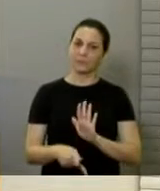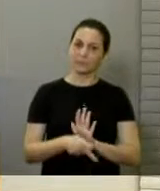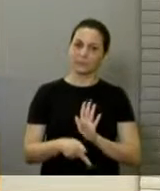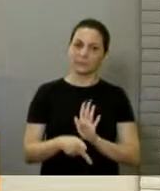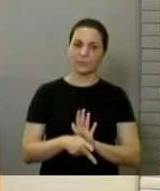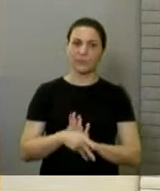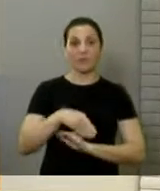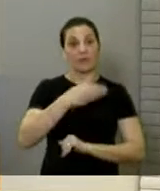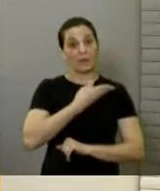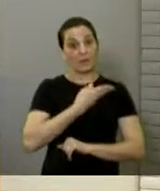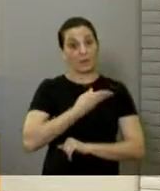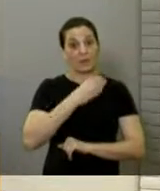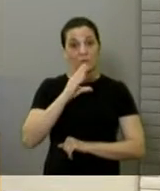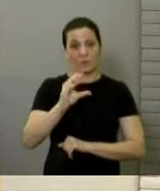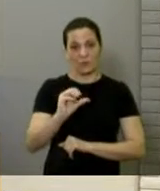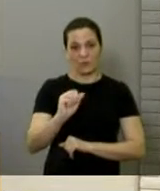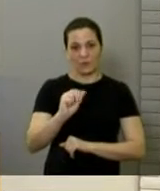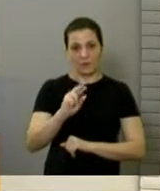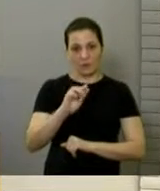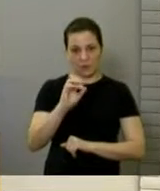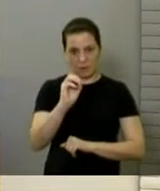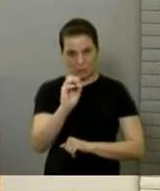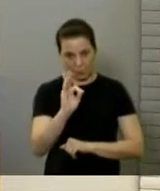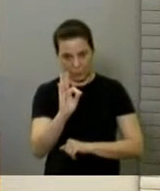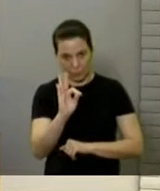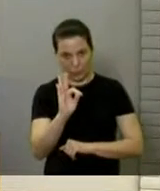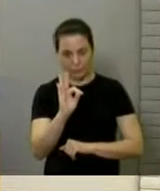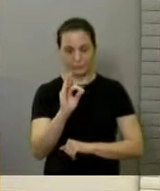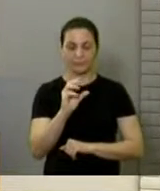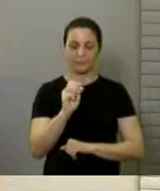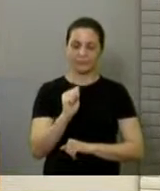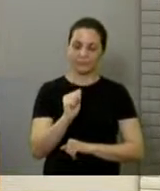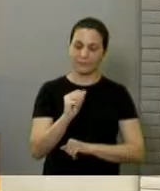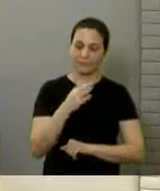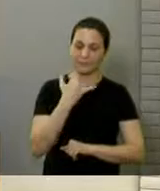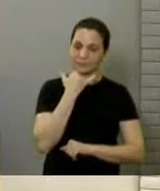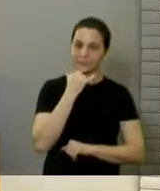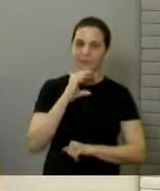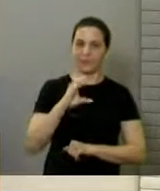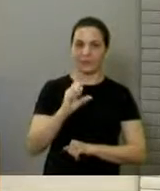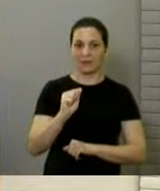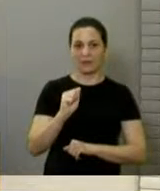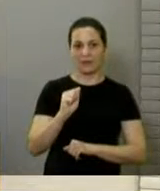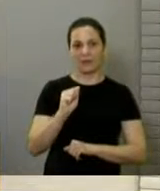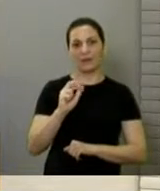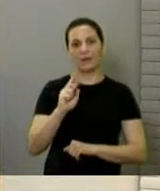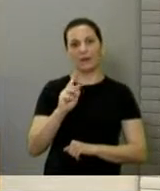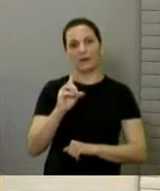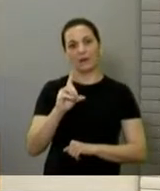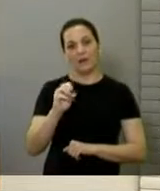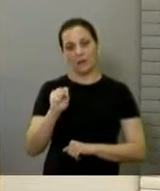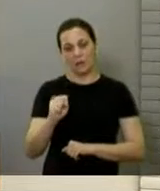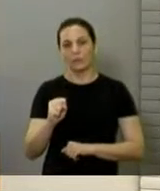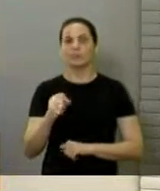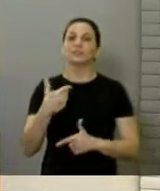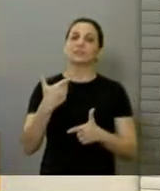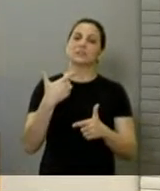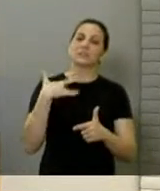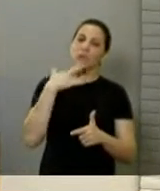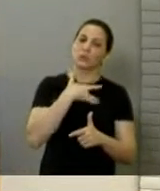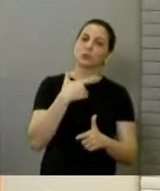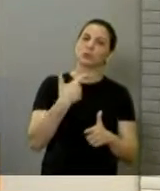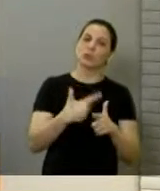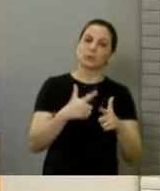Fernando, desejo toda a sorte do mundo. Acho que a saúde é um problema de todos nós e que cabe a